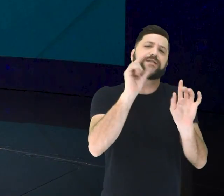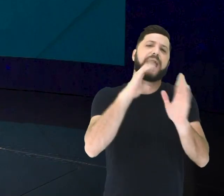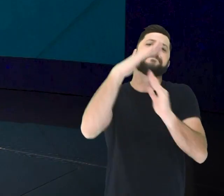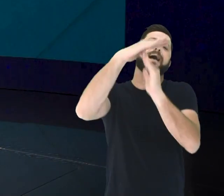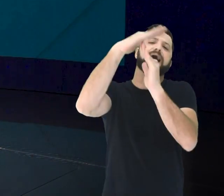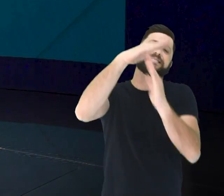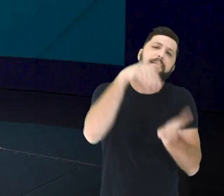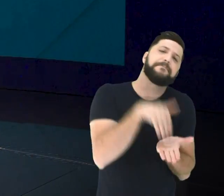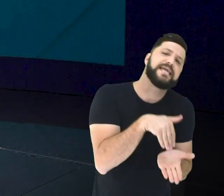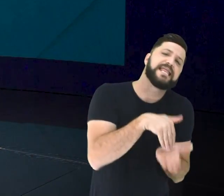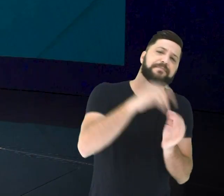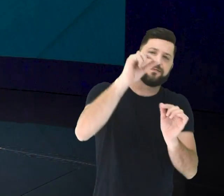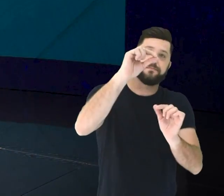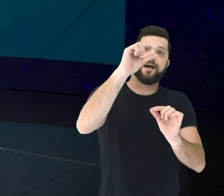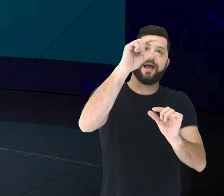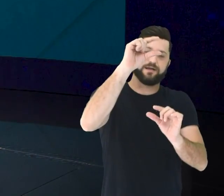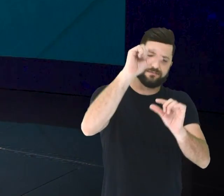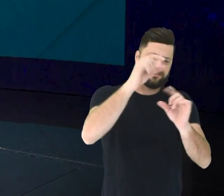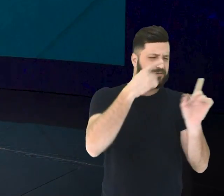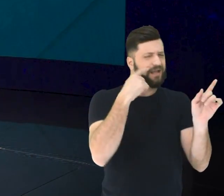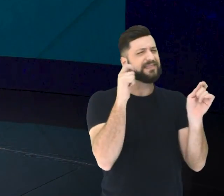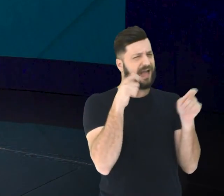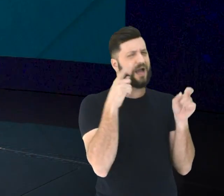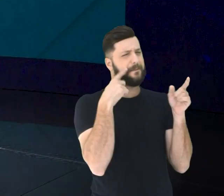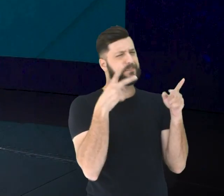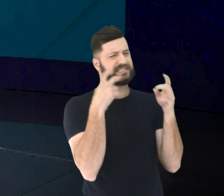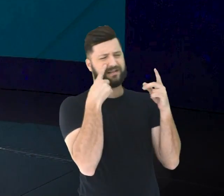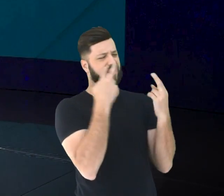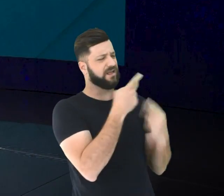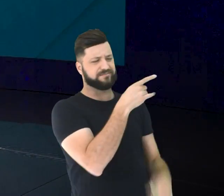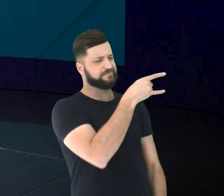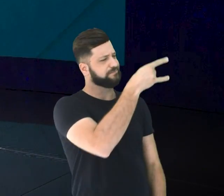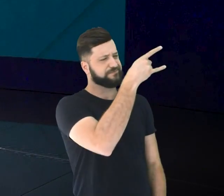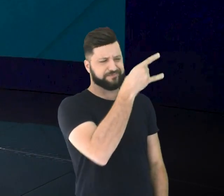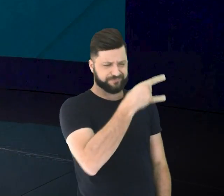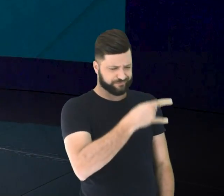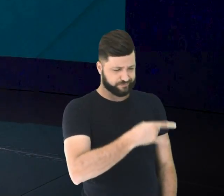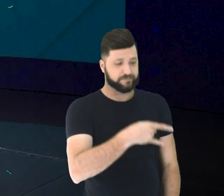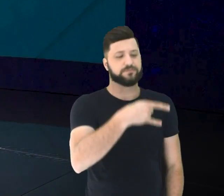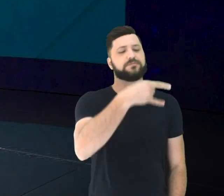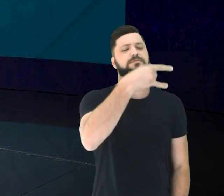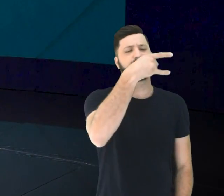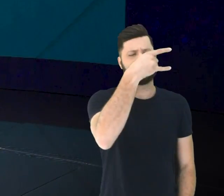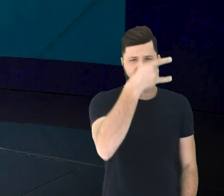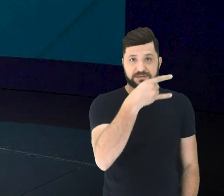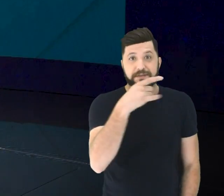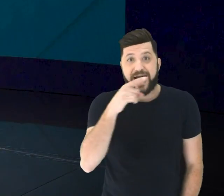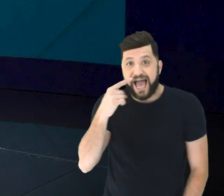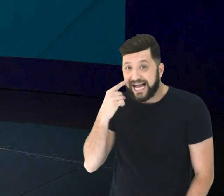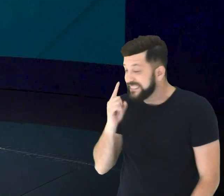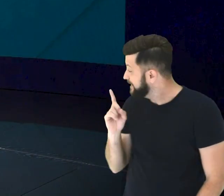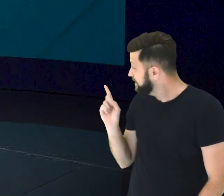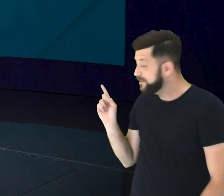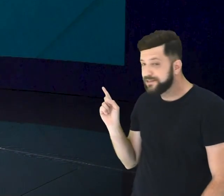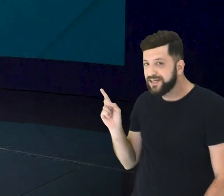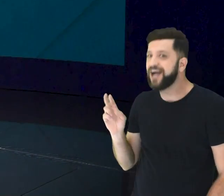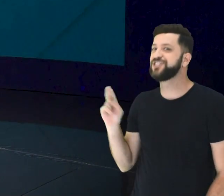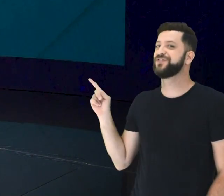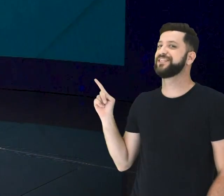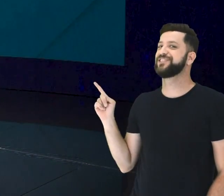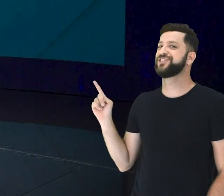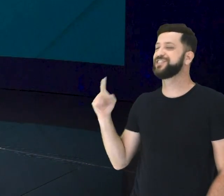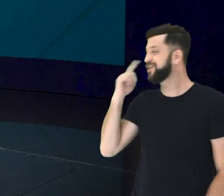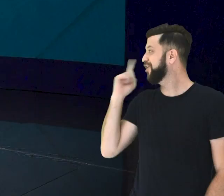só sombras as barras estão todas sobrepostas não é uma composição de perna forte ainda mais aqui você já tem um indício de que